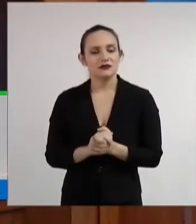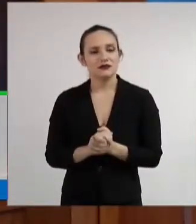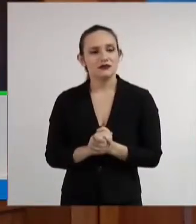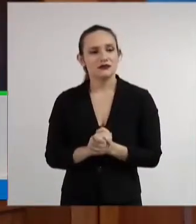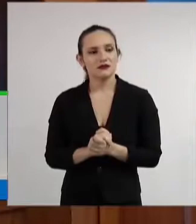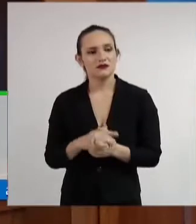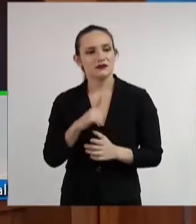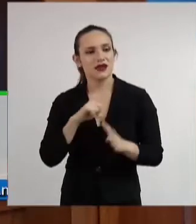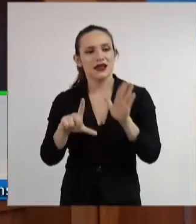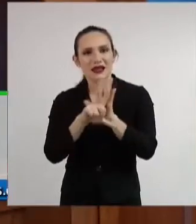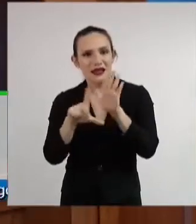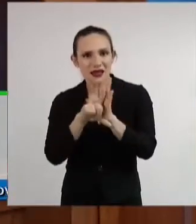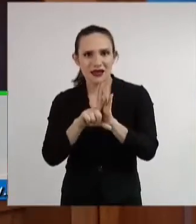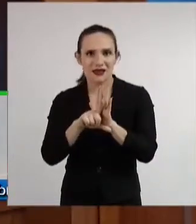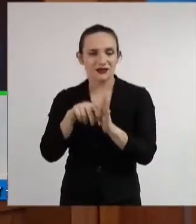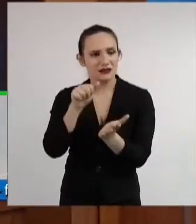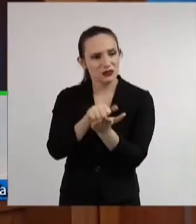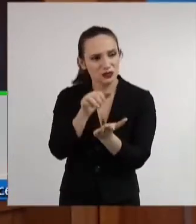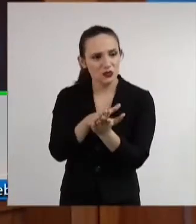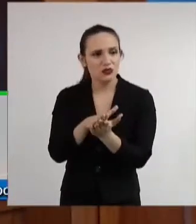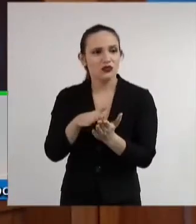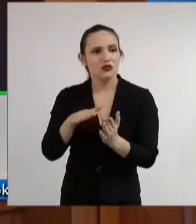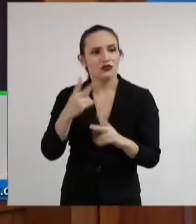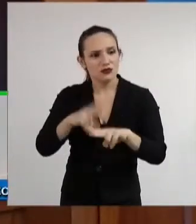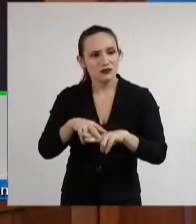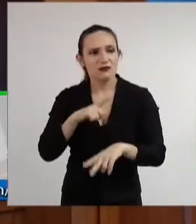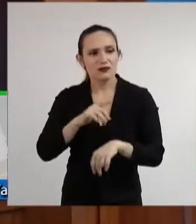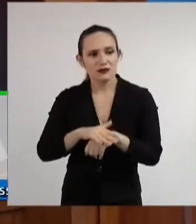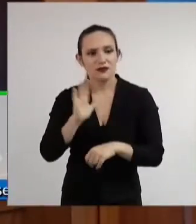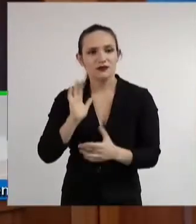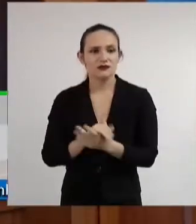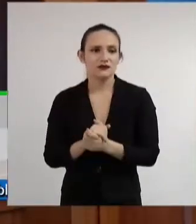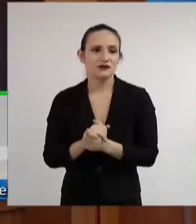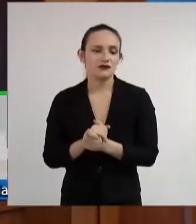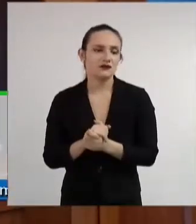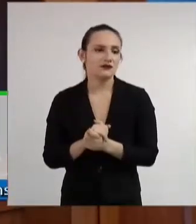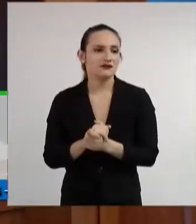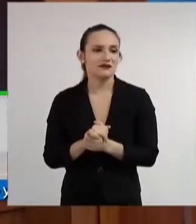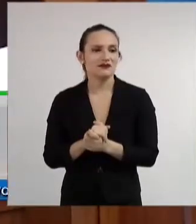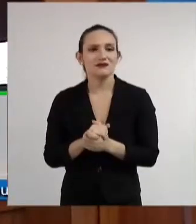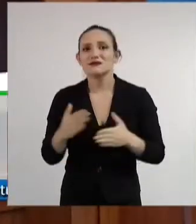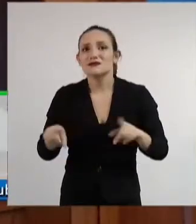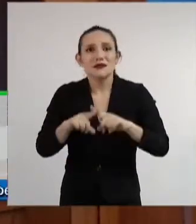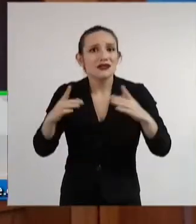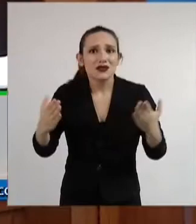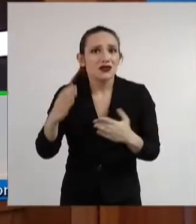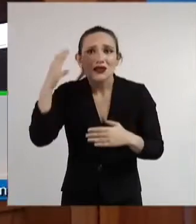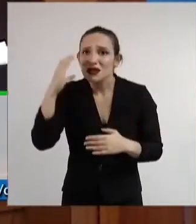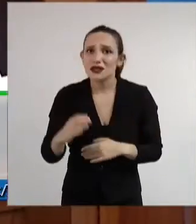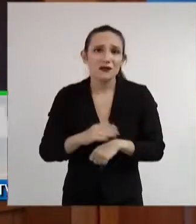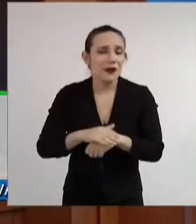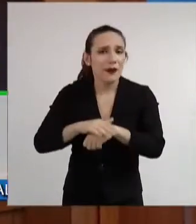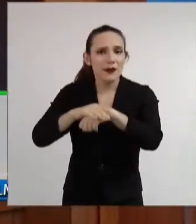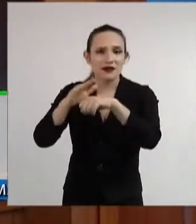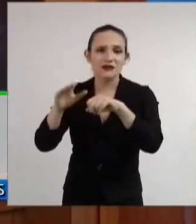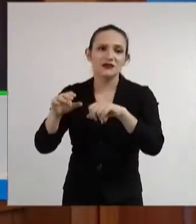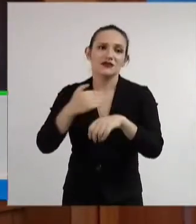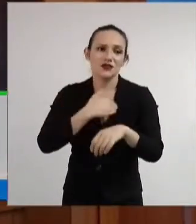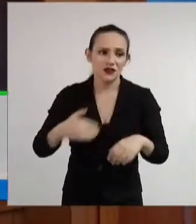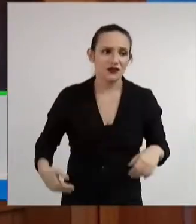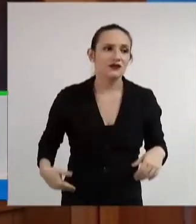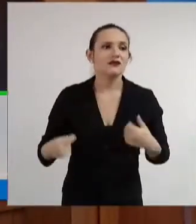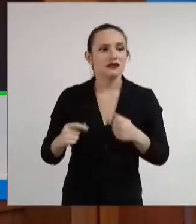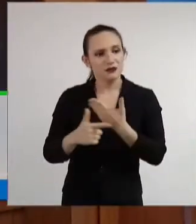mais aumentando a sua penalidade e o aumento do crime, em que pese o governo fazer toda a sua função, o